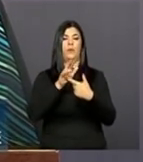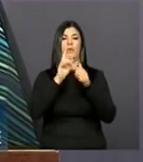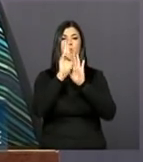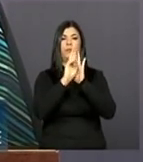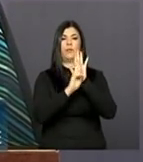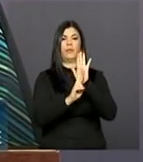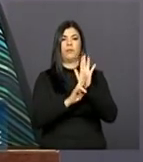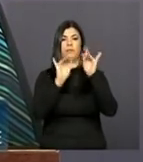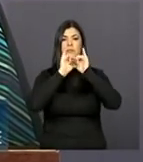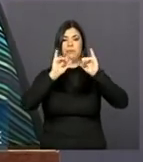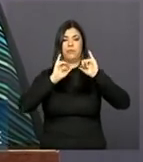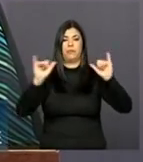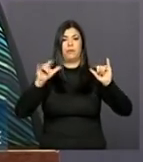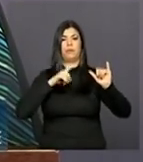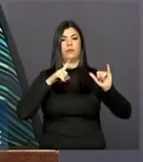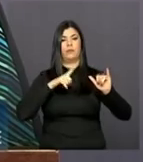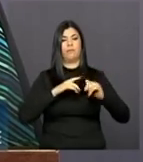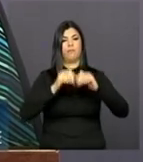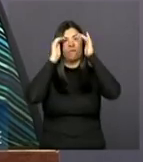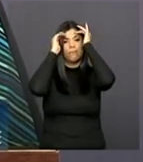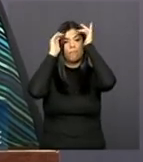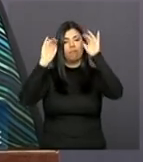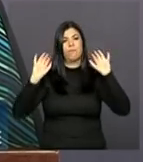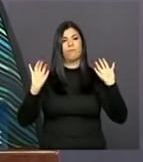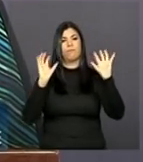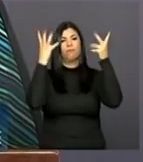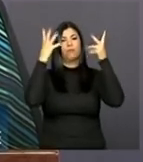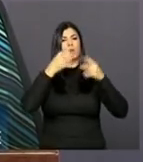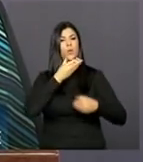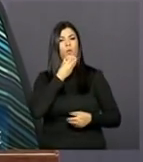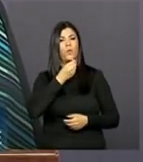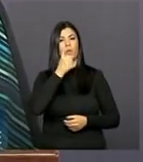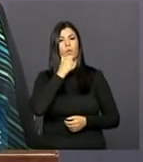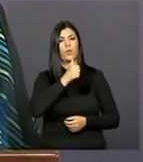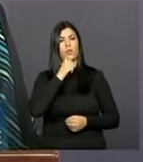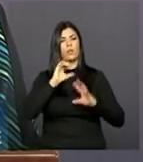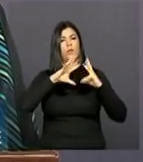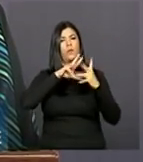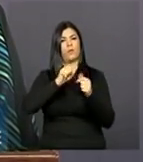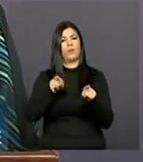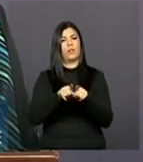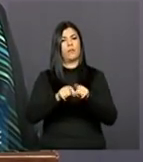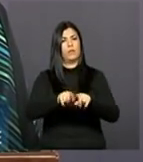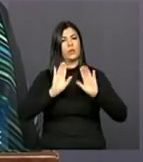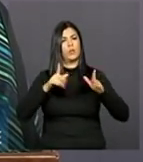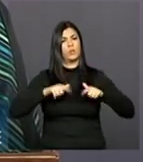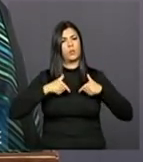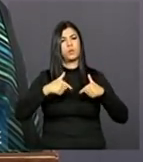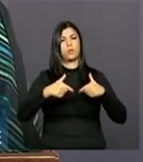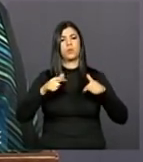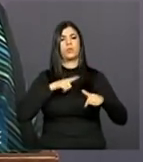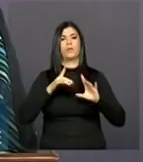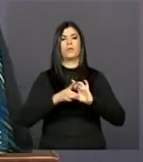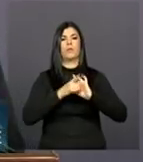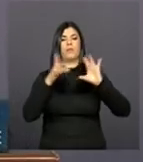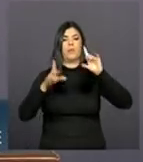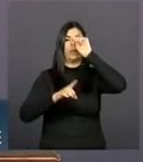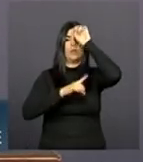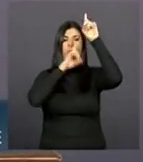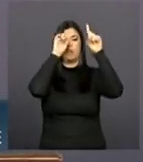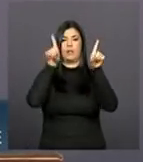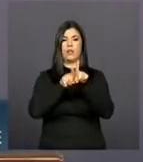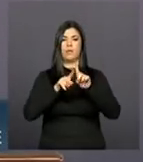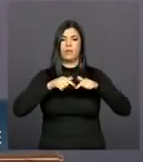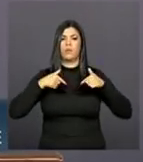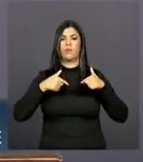é um tributo a todas as mulheres e homens do mundo que lutaram pela Liberdade pela democracia e com